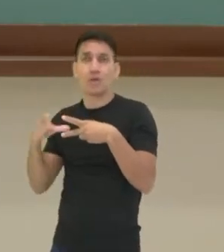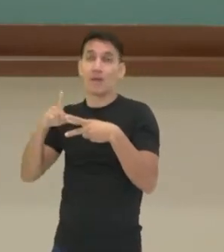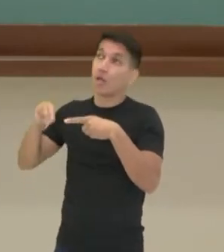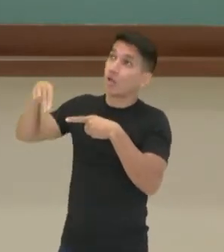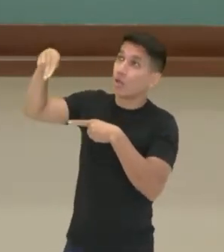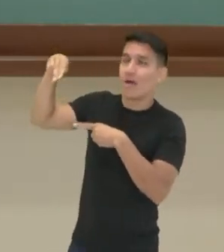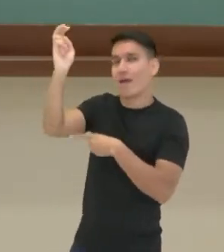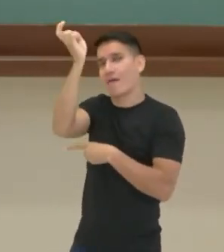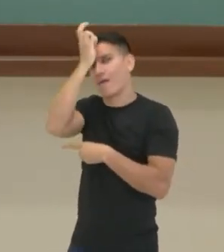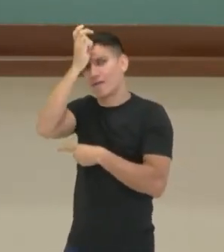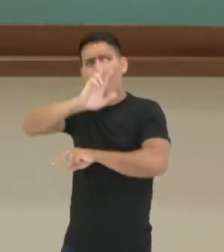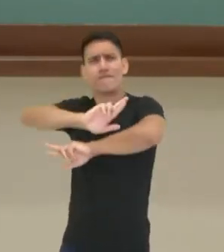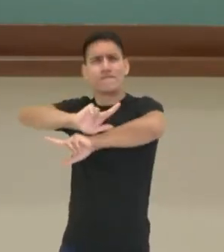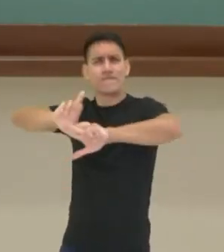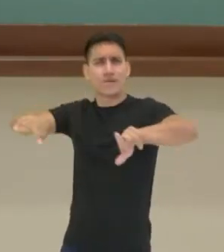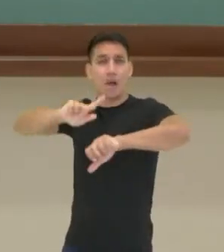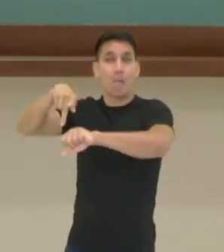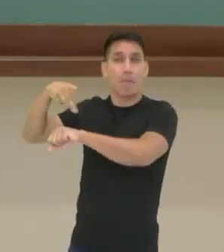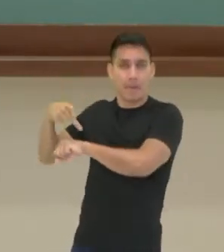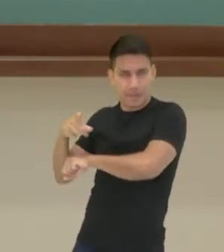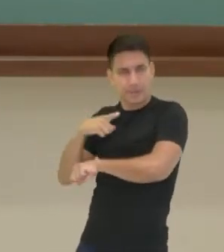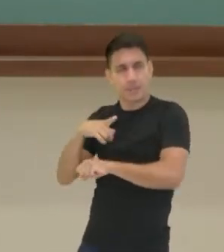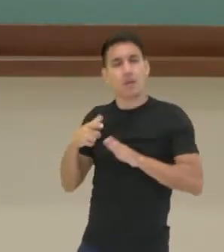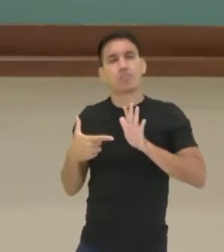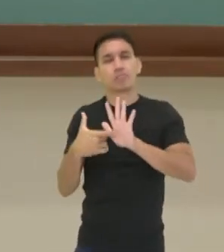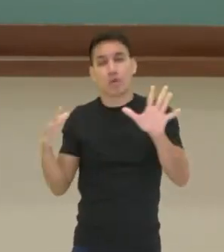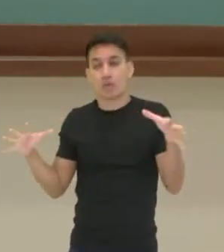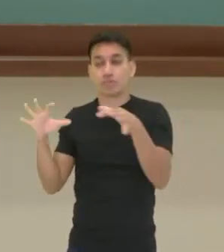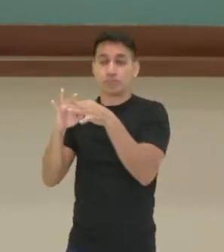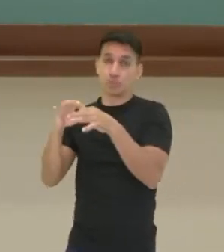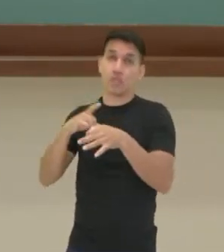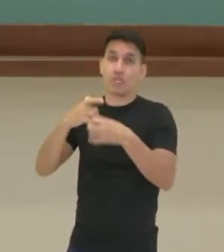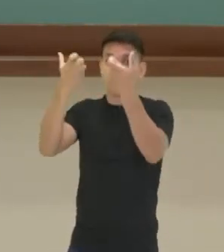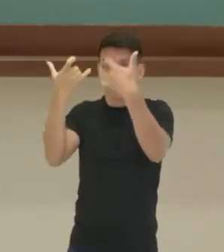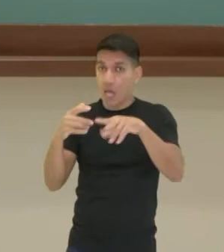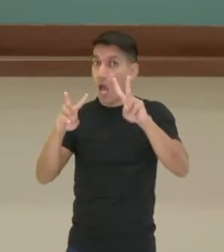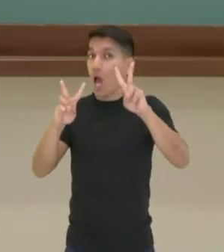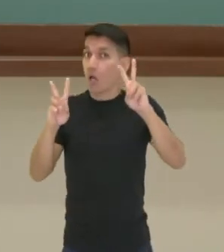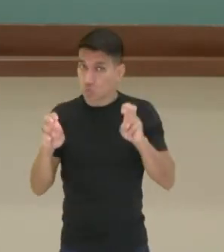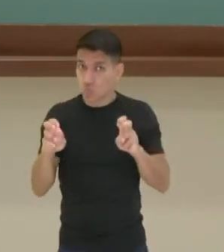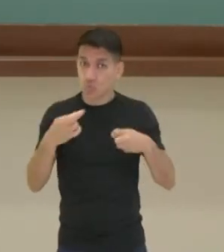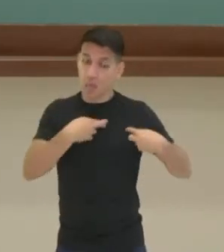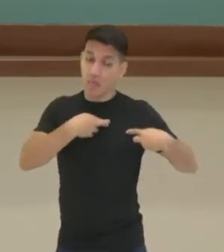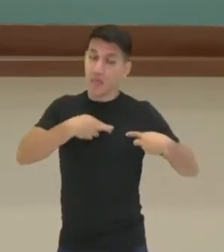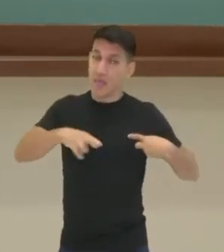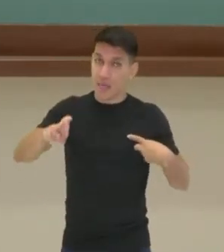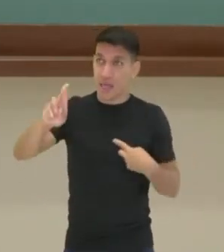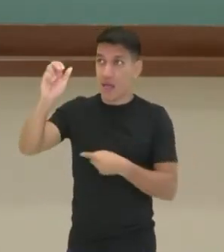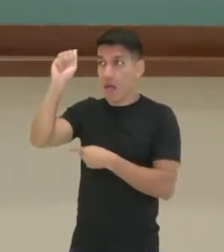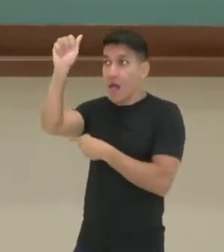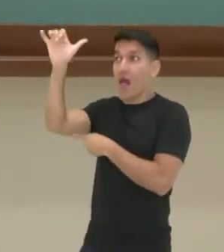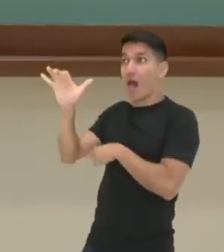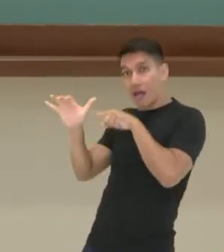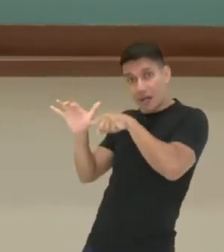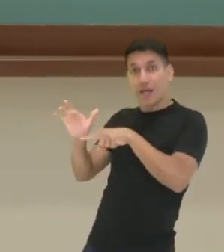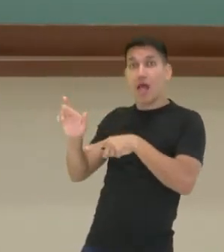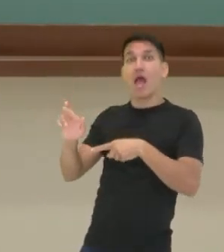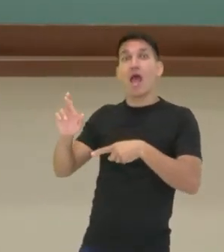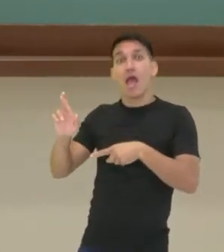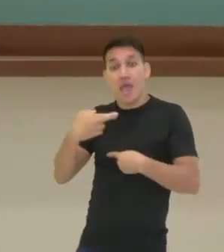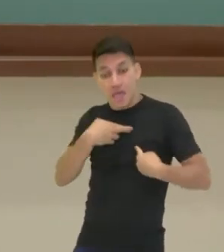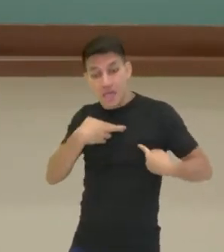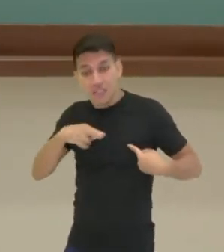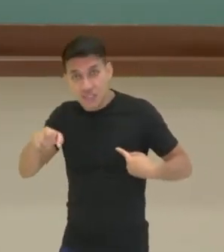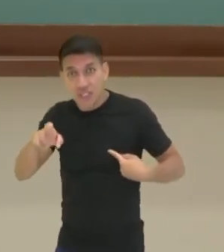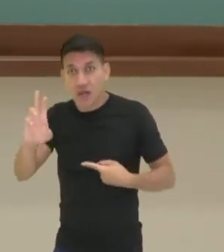África. Então, quando nós falamos de religiões africanas, devemos lembrar que a religião egípcia é uma religião